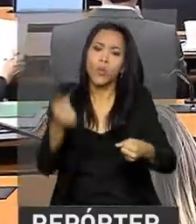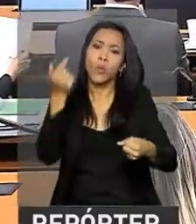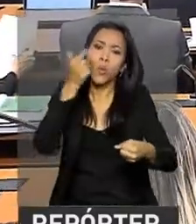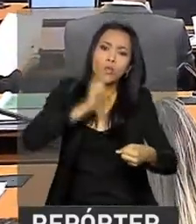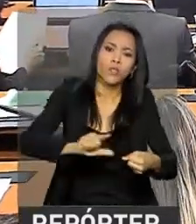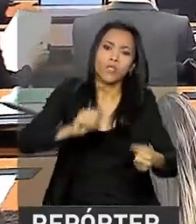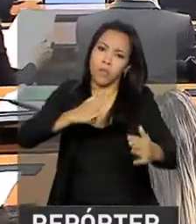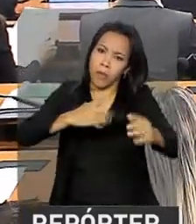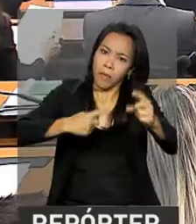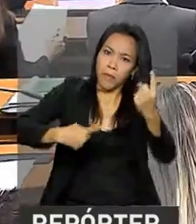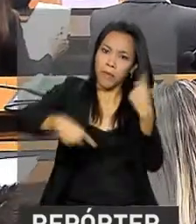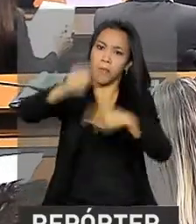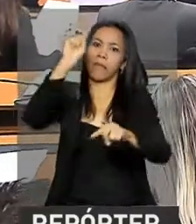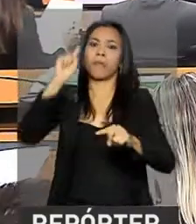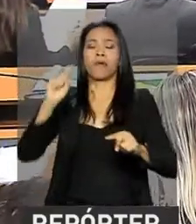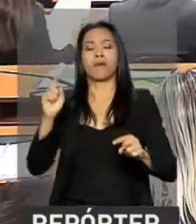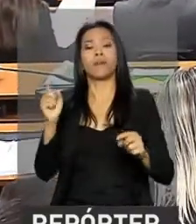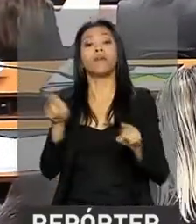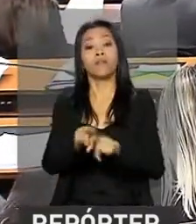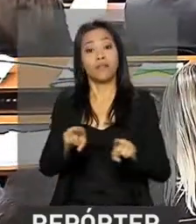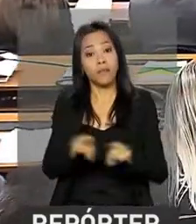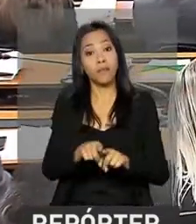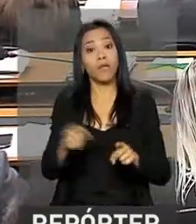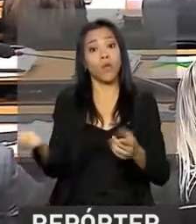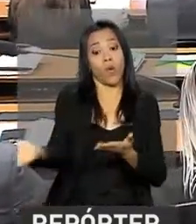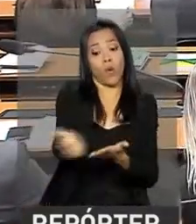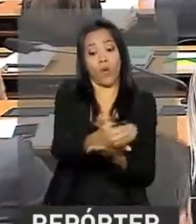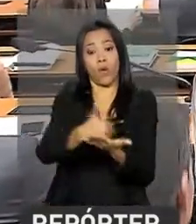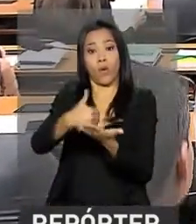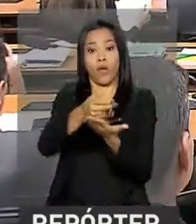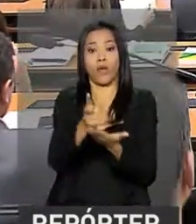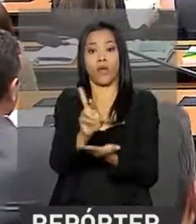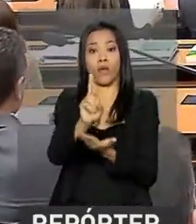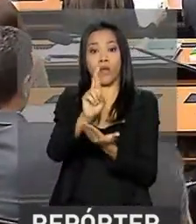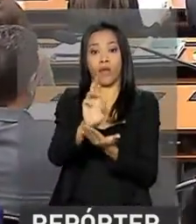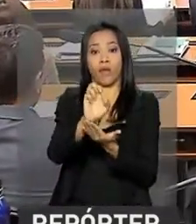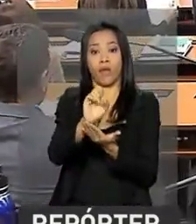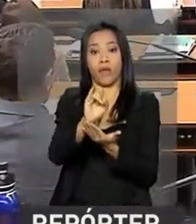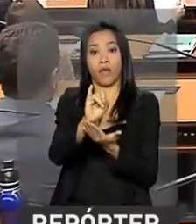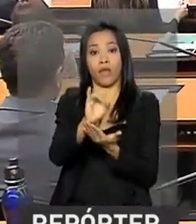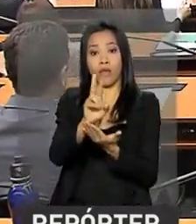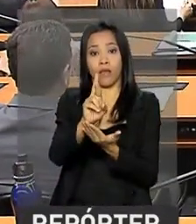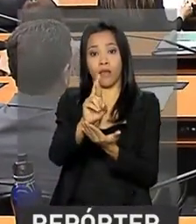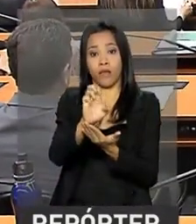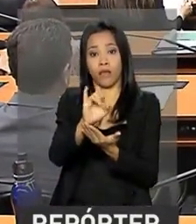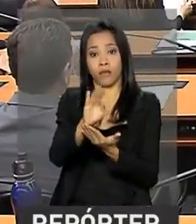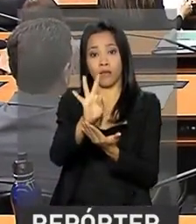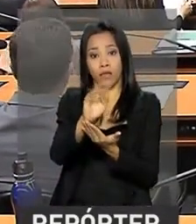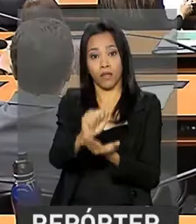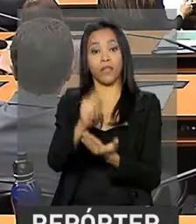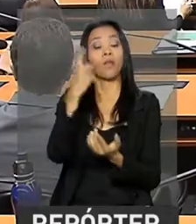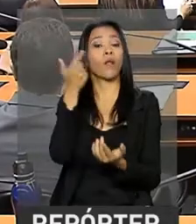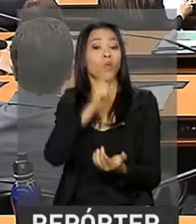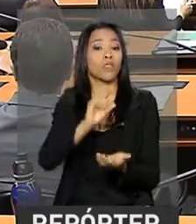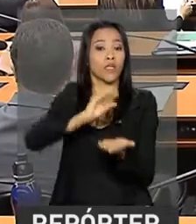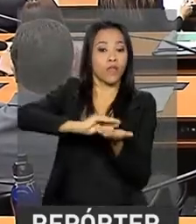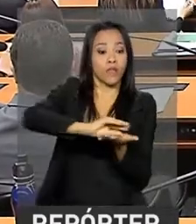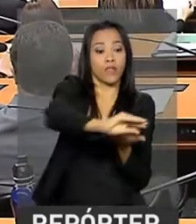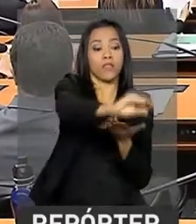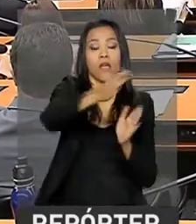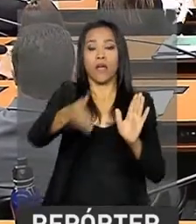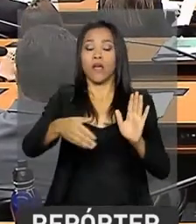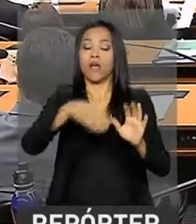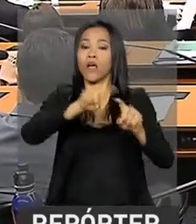competitividade e voltar a gerar as receitas orçamentárias necessárias para financiar os programas e as políticas